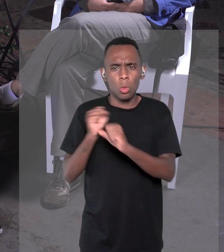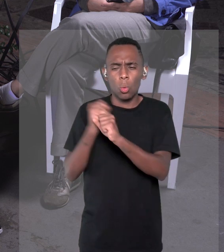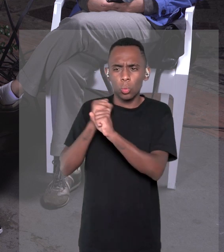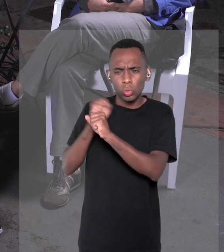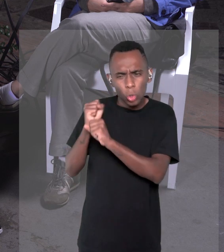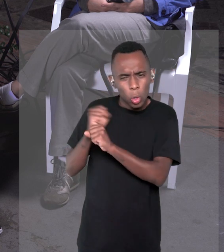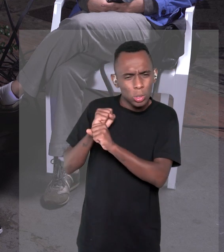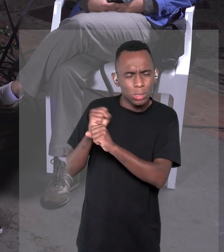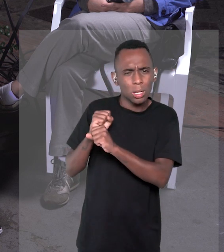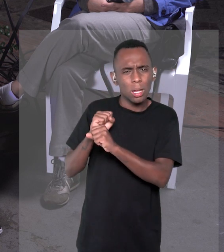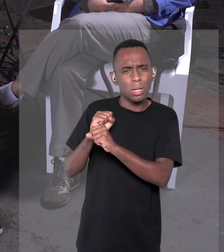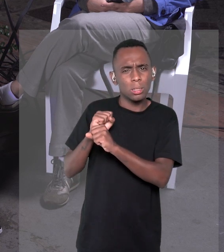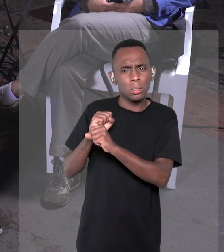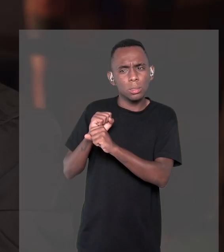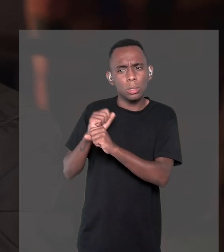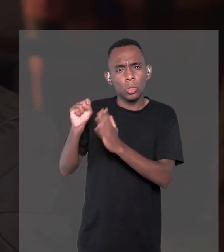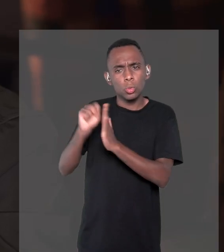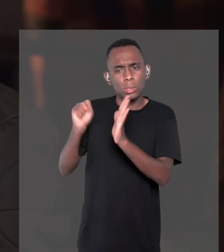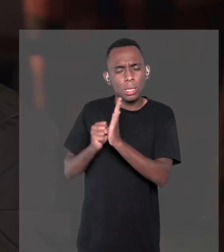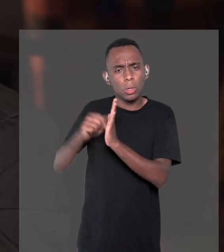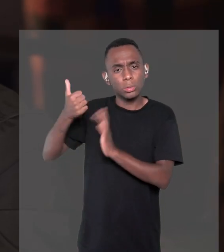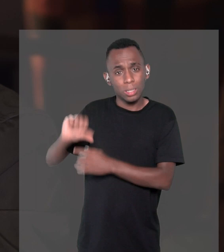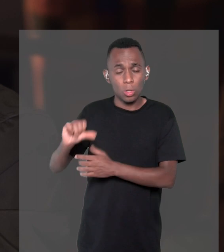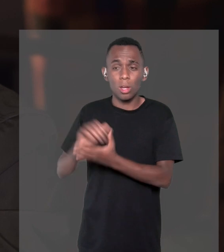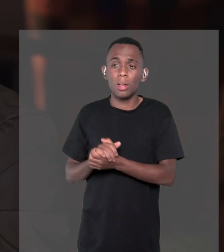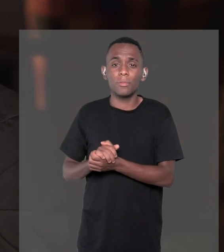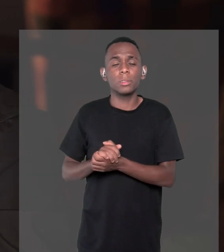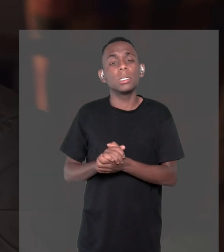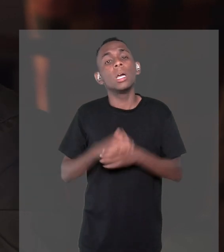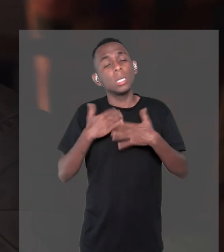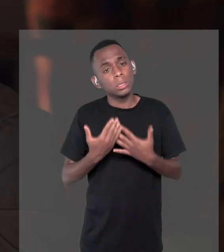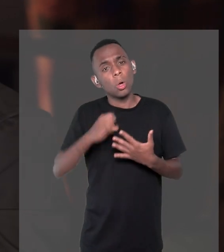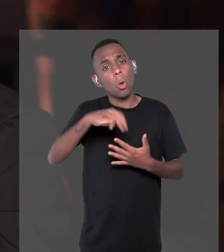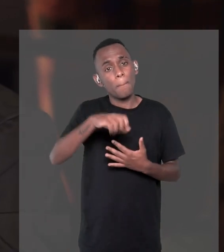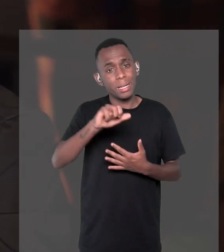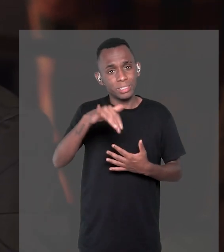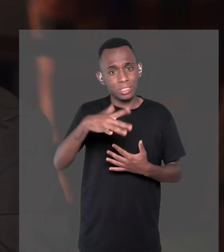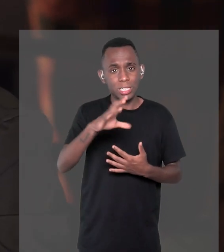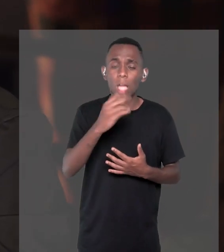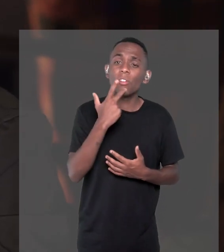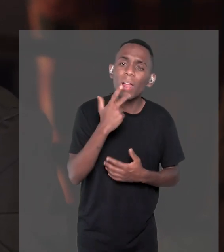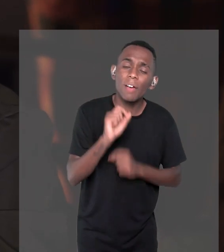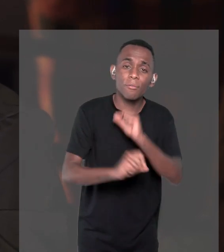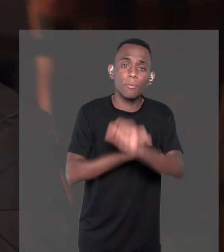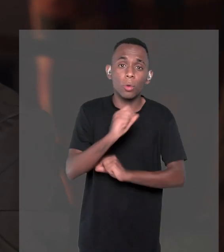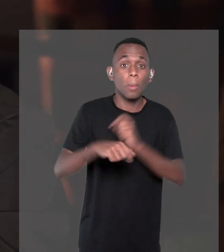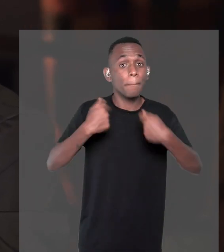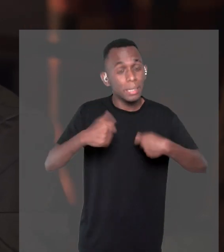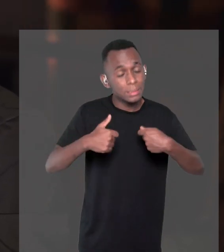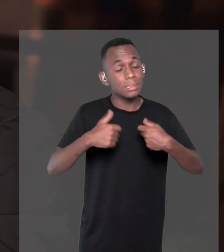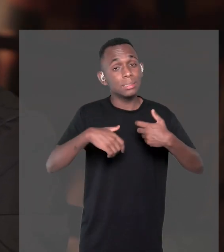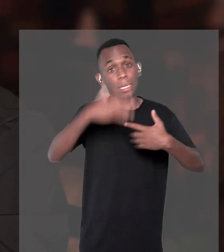das correspondências do Machado de Assis. Numa delas, ele se dirigia, se eu não estiver errando o nome, a